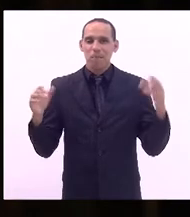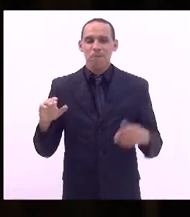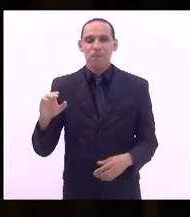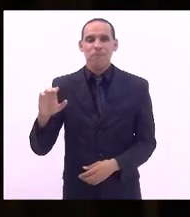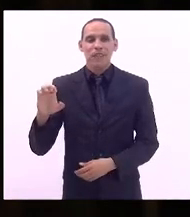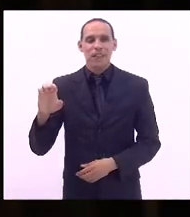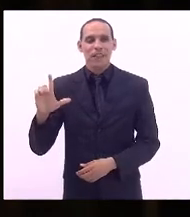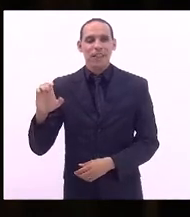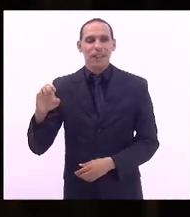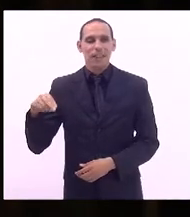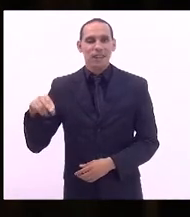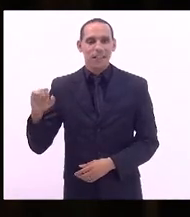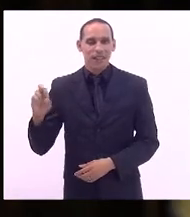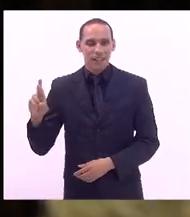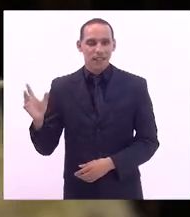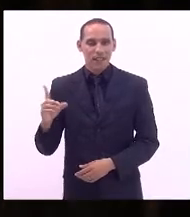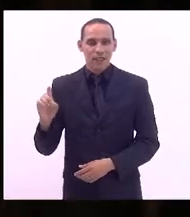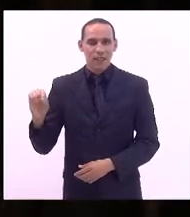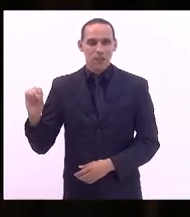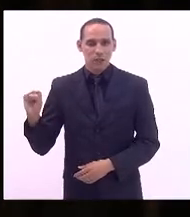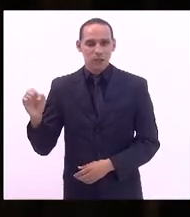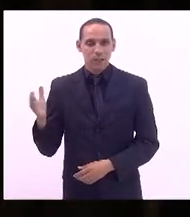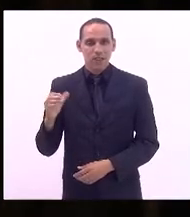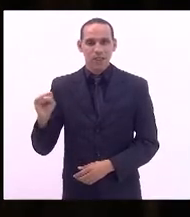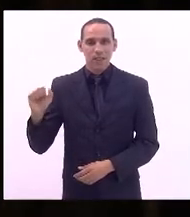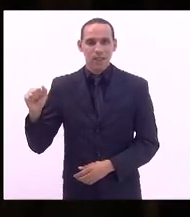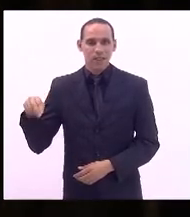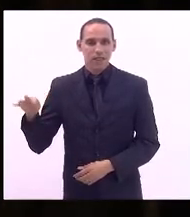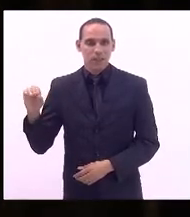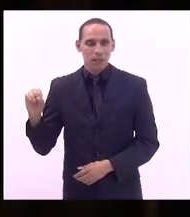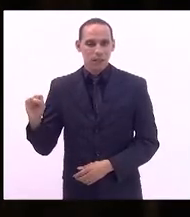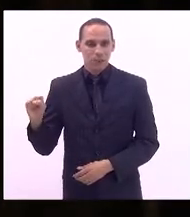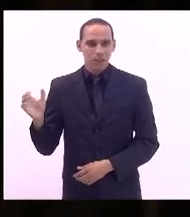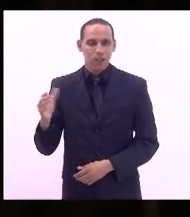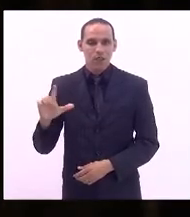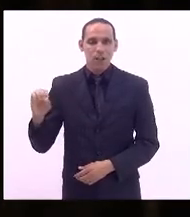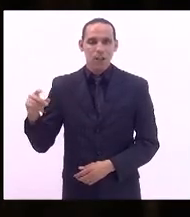elenir dos Santos Lopes Vieira a